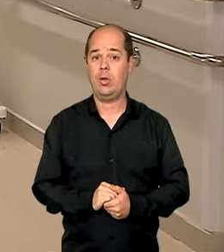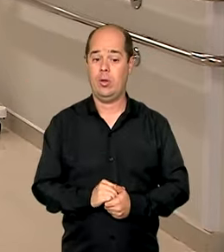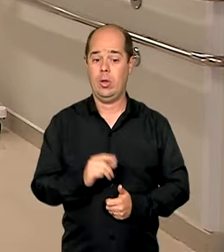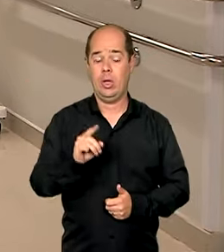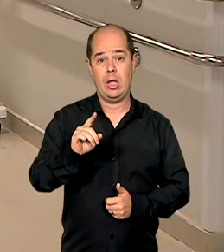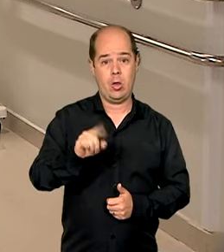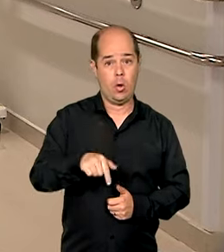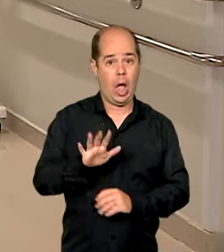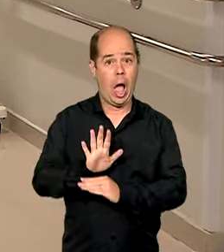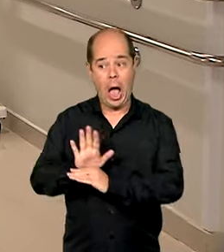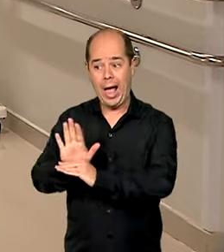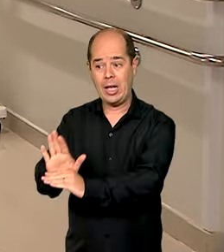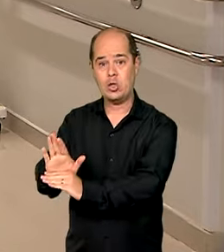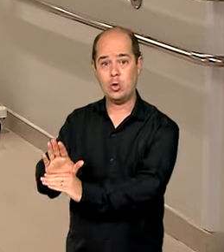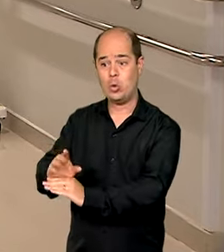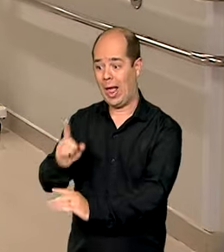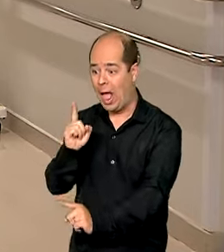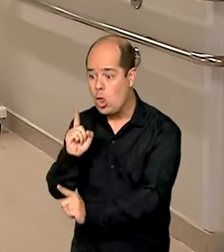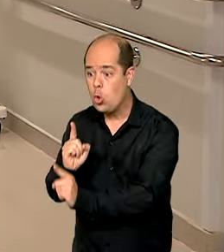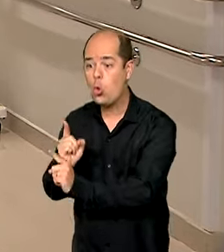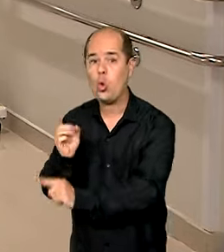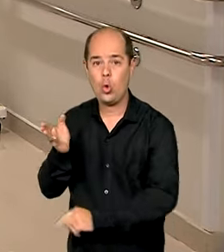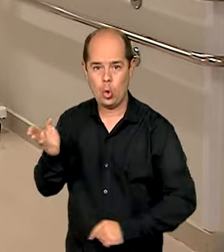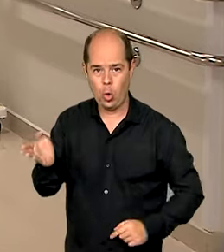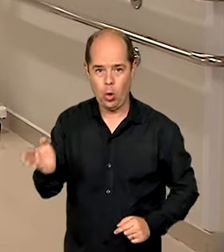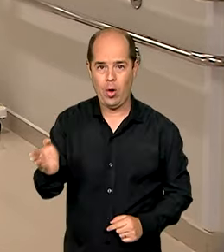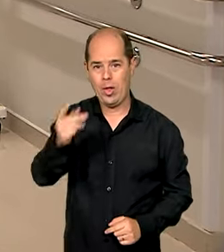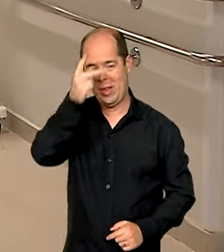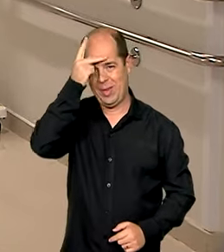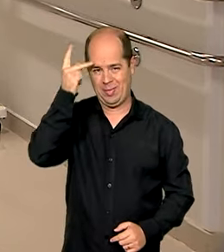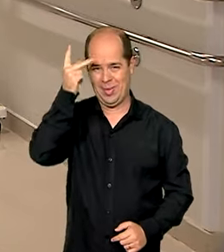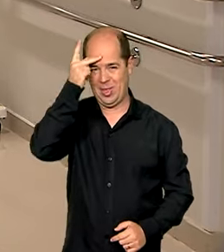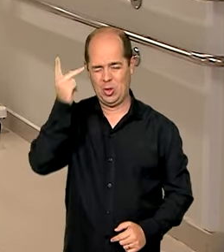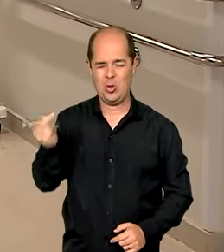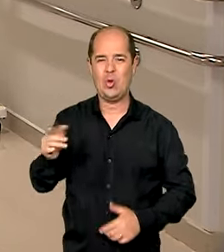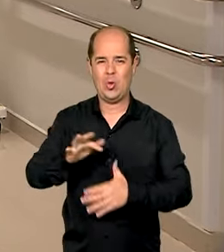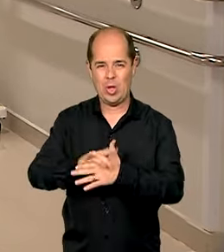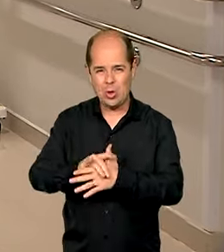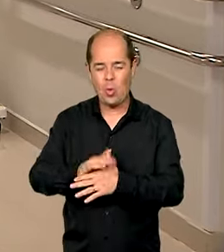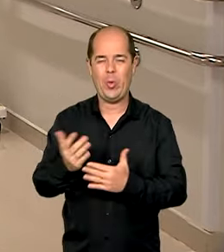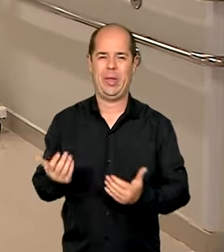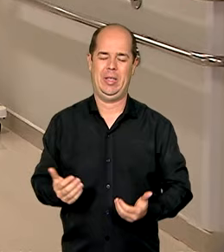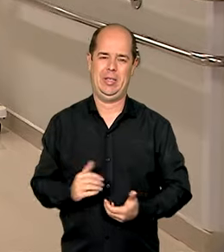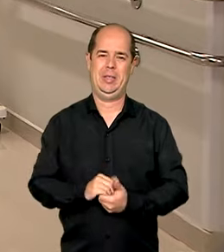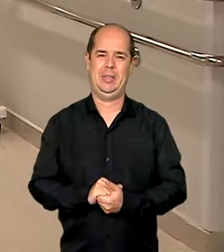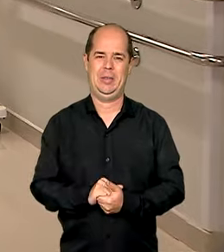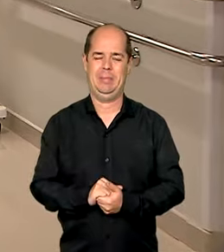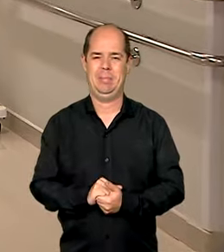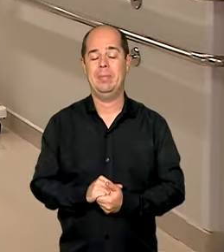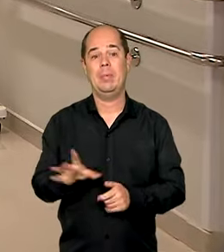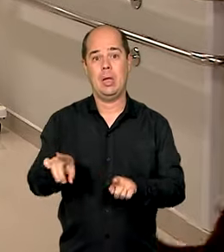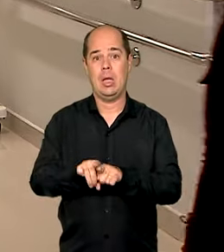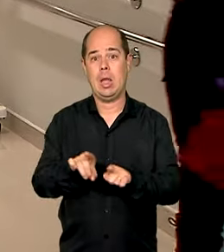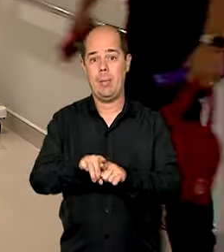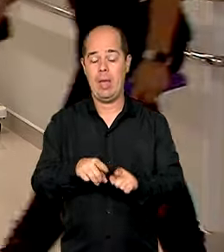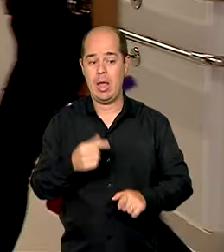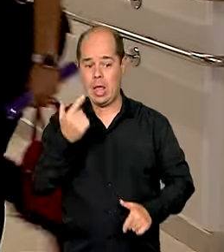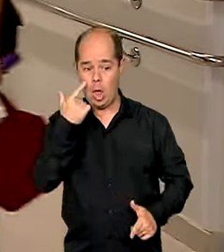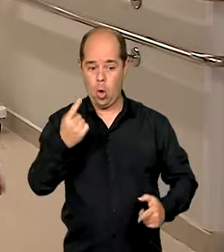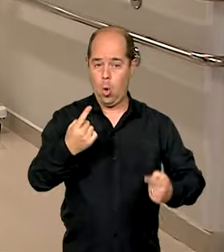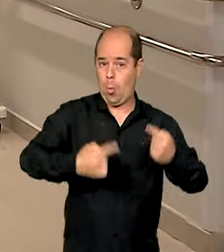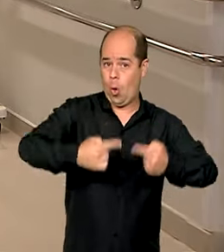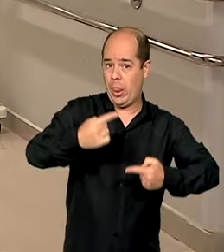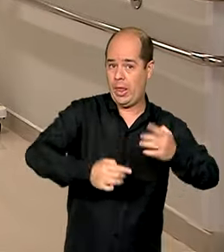diagnóstico e beneficiar quem é portador desse tipo de anemia. Além de ajudar no planejamento de políticas públicas,